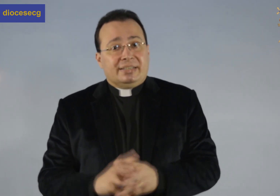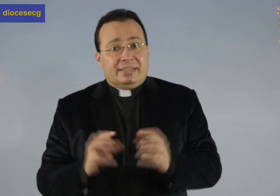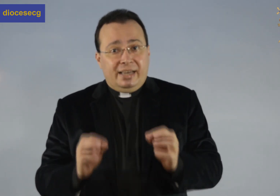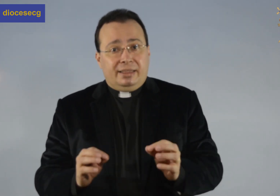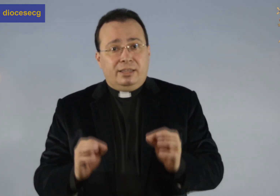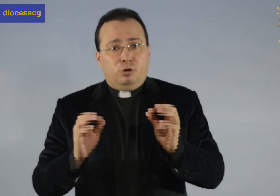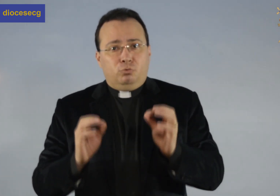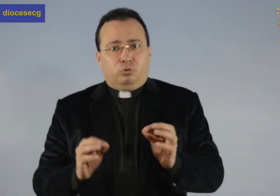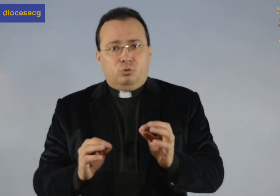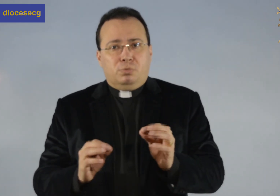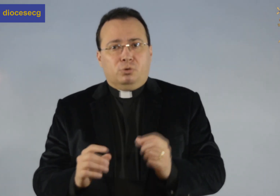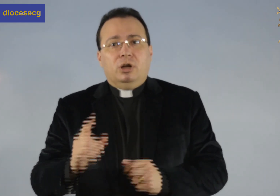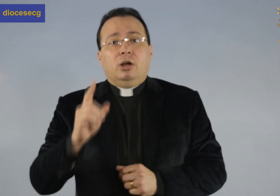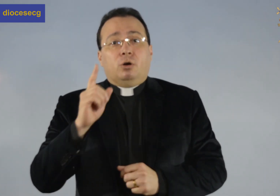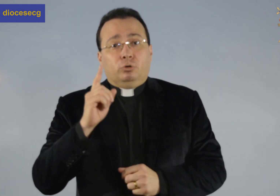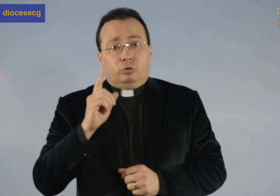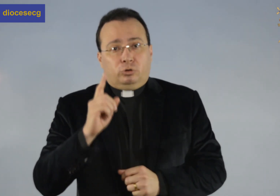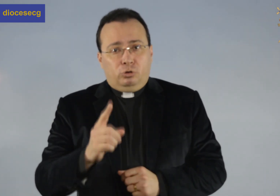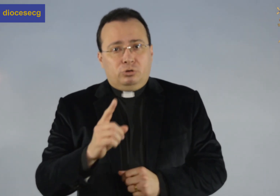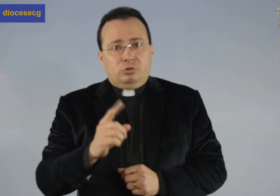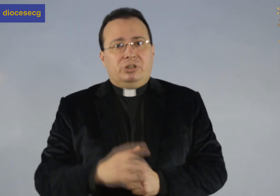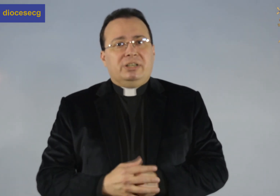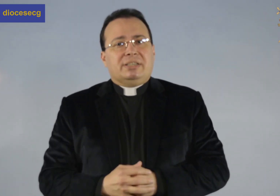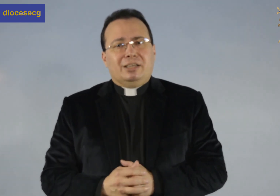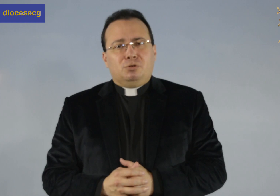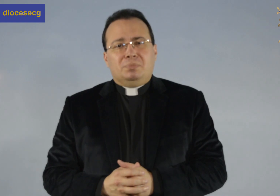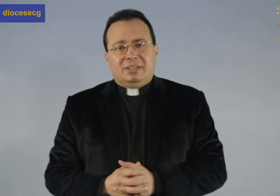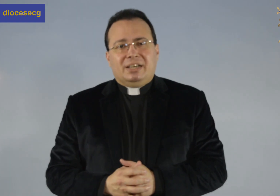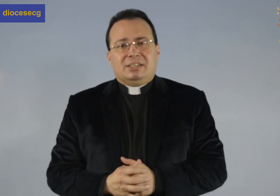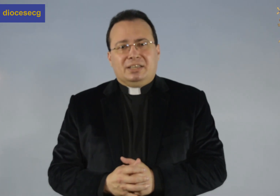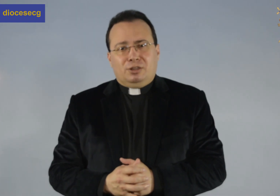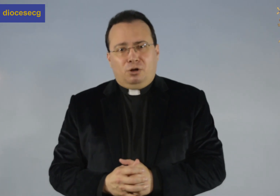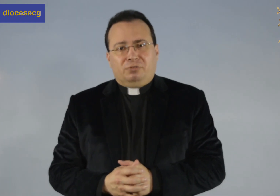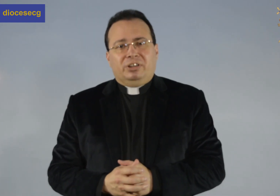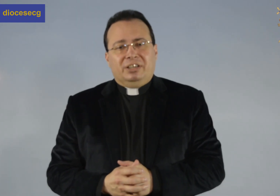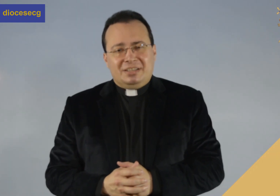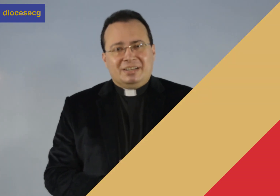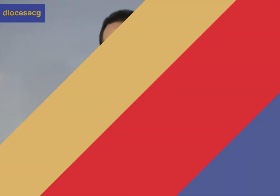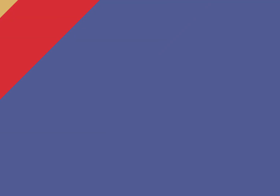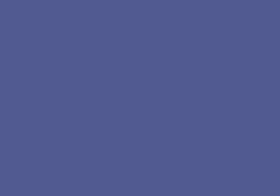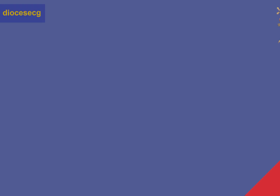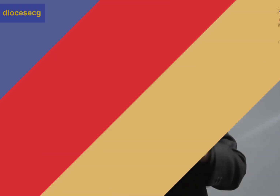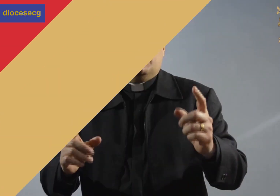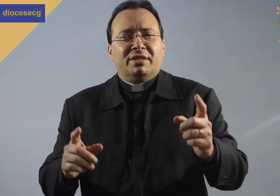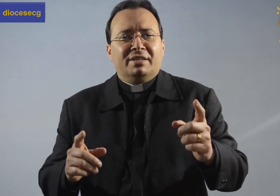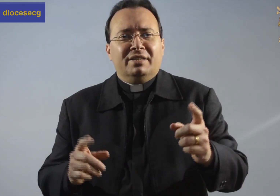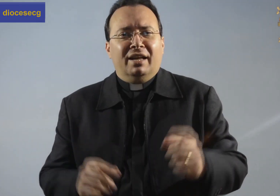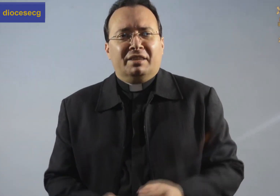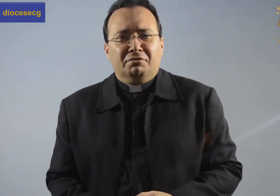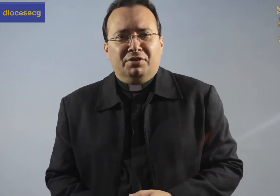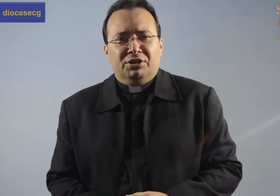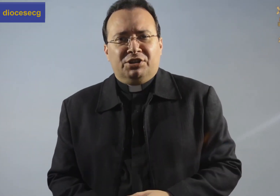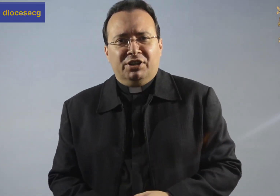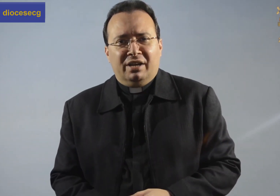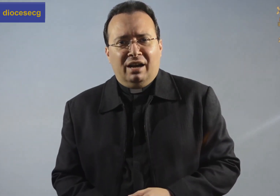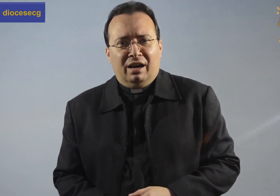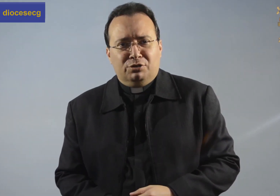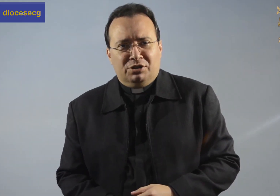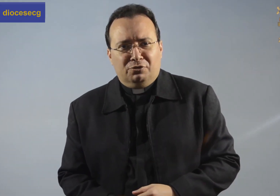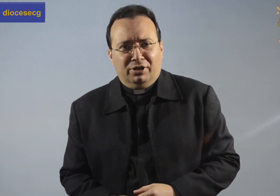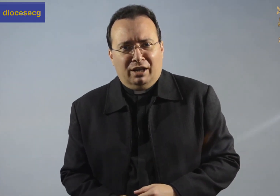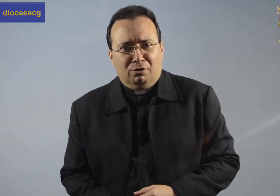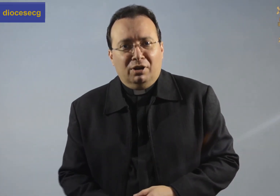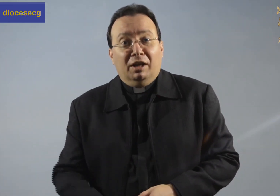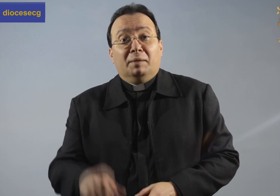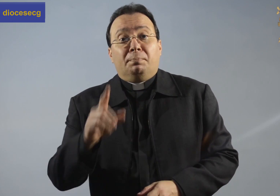até 7 de outubro, com todos os dias tendo missa às 19h30. A Diocese na TV chega ao